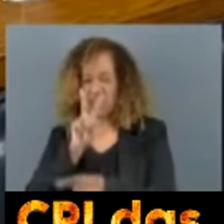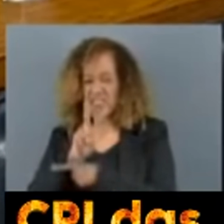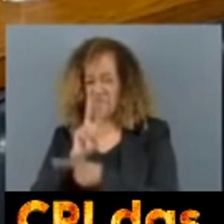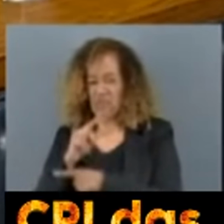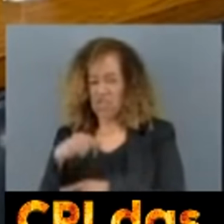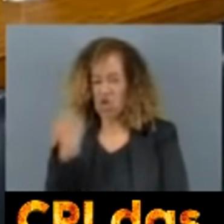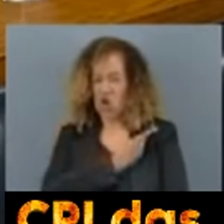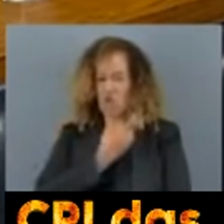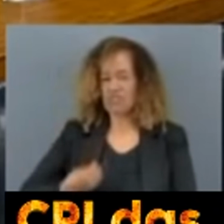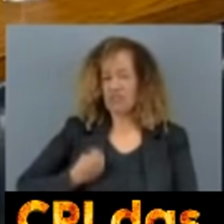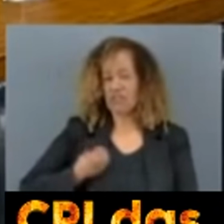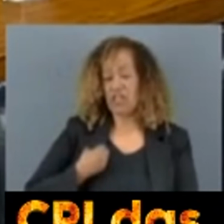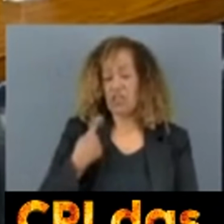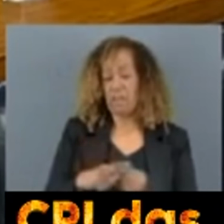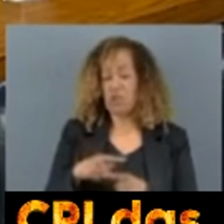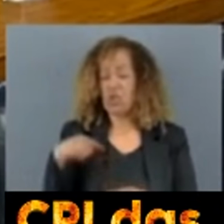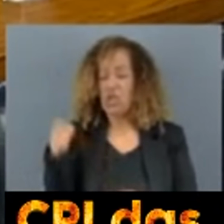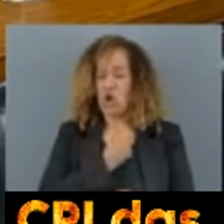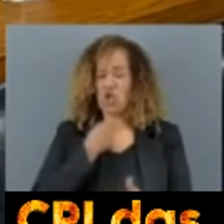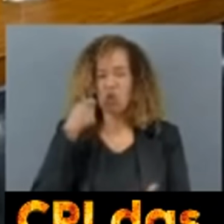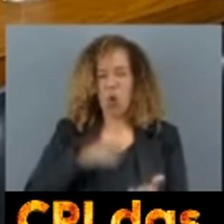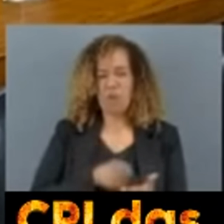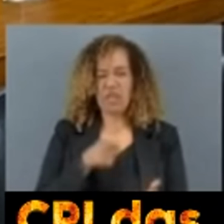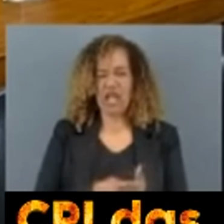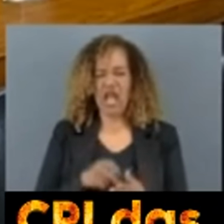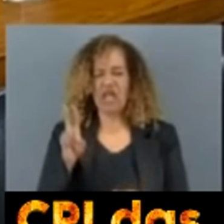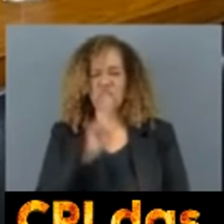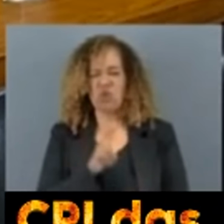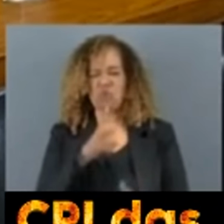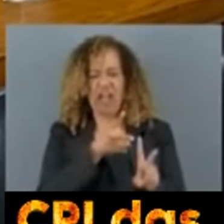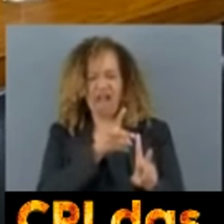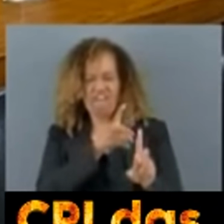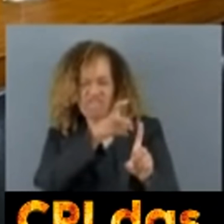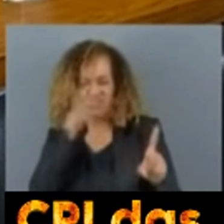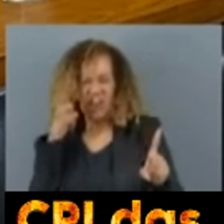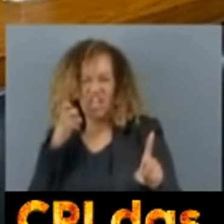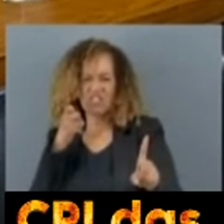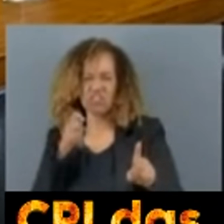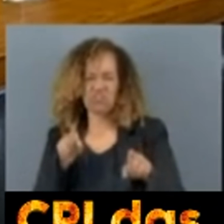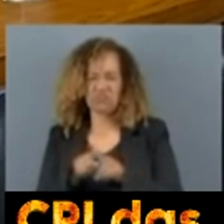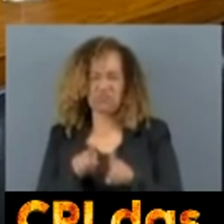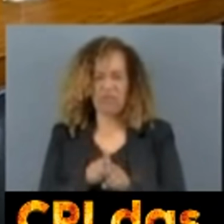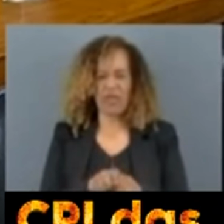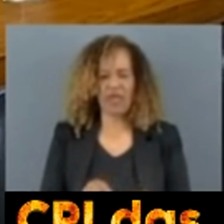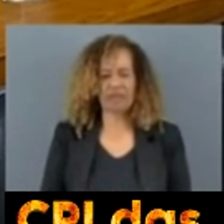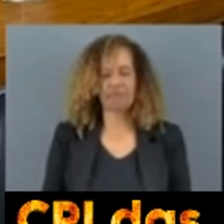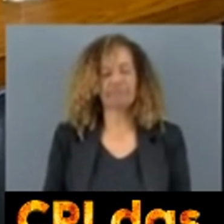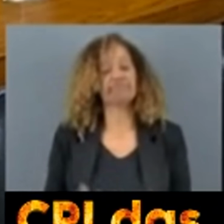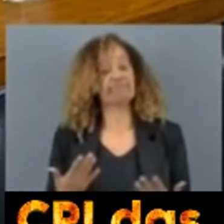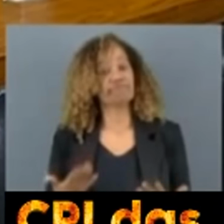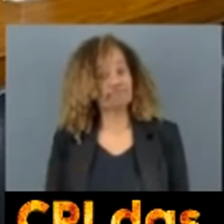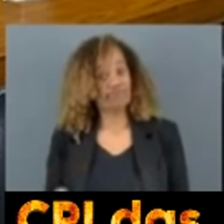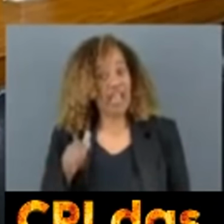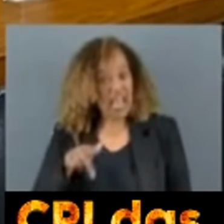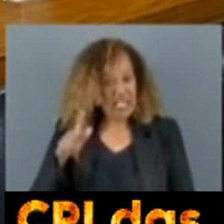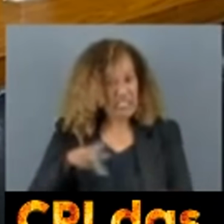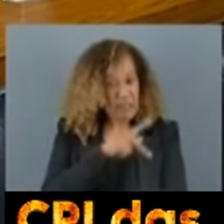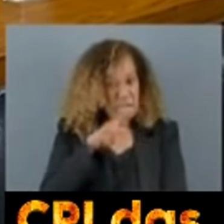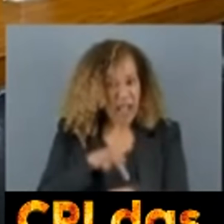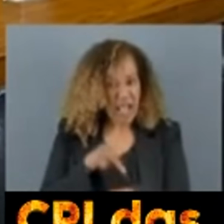somos obrigados a viver com arco e flecha. Domina quem domina. Esta nação, este